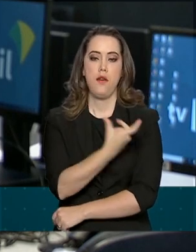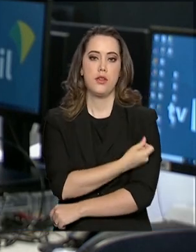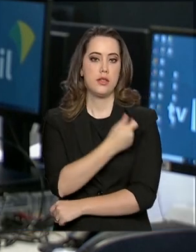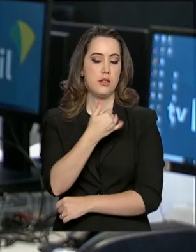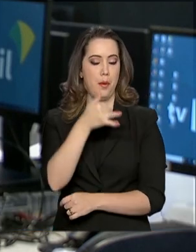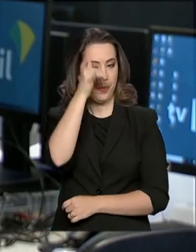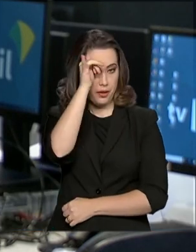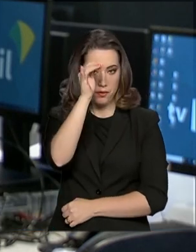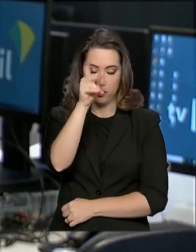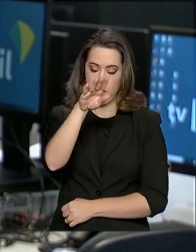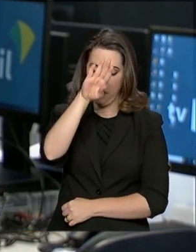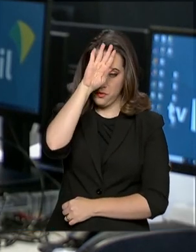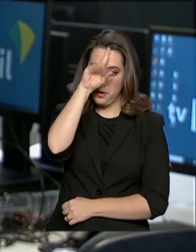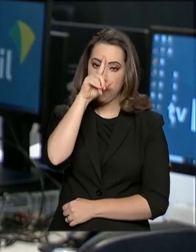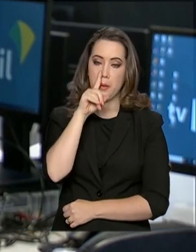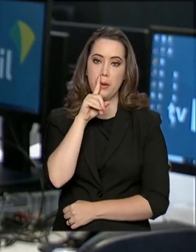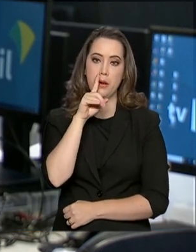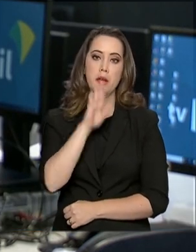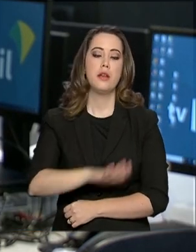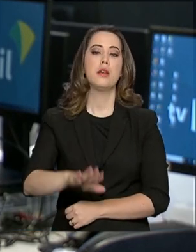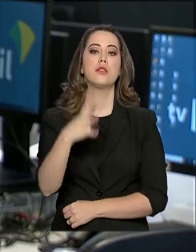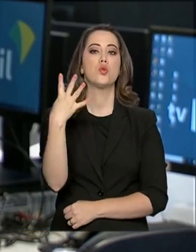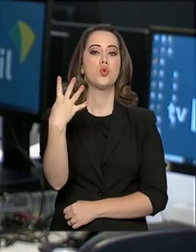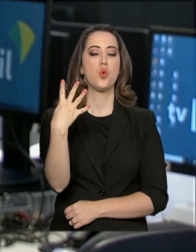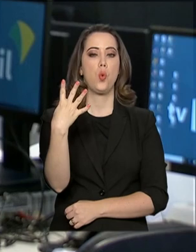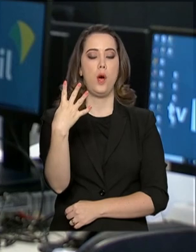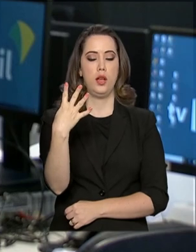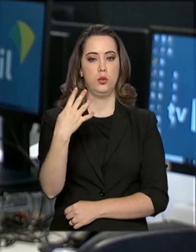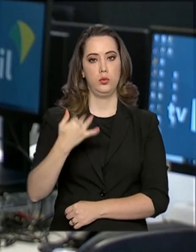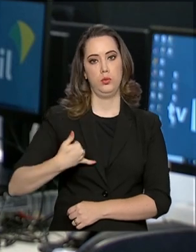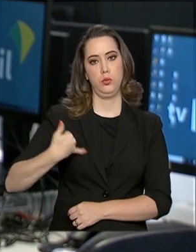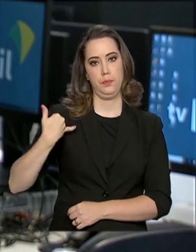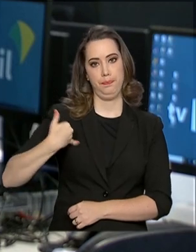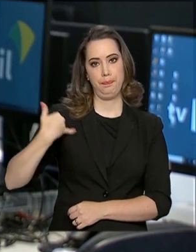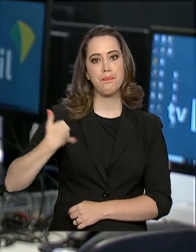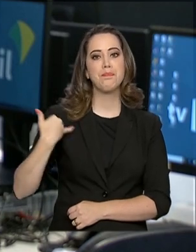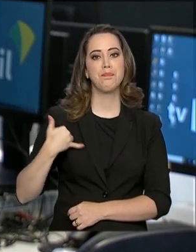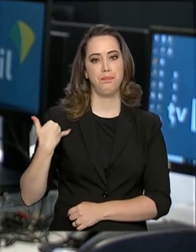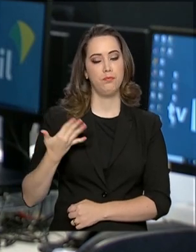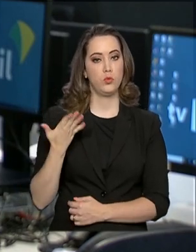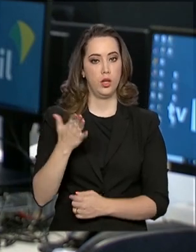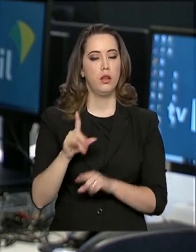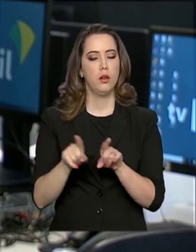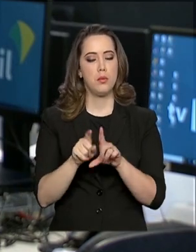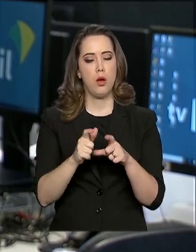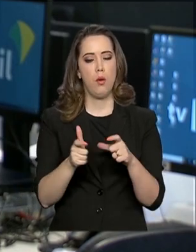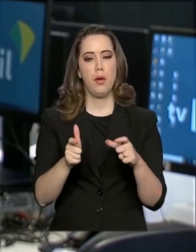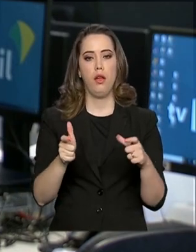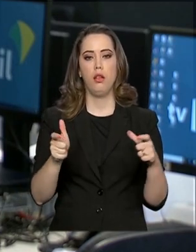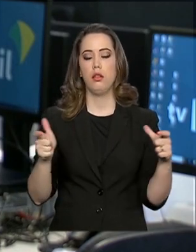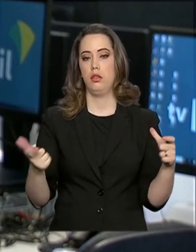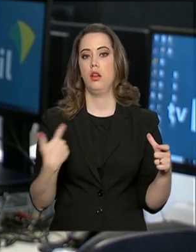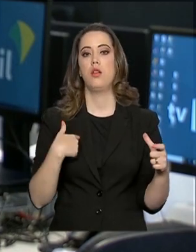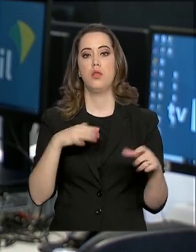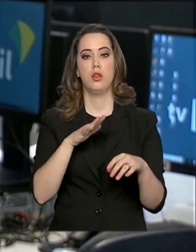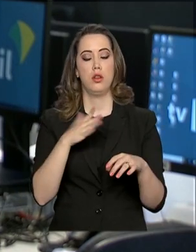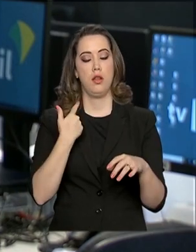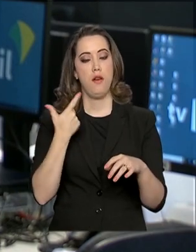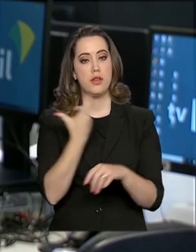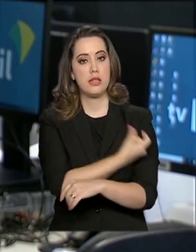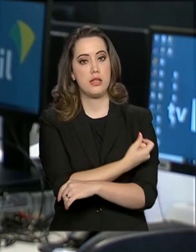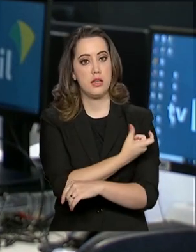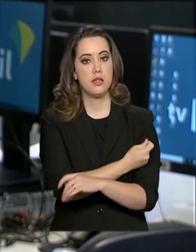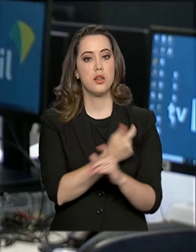a febre amarela para crianças com 4 anos de idade. Também vai ampliar de forma gradativa a vacinação da doença nos